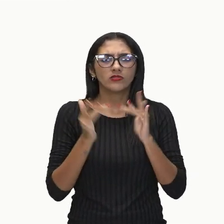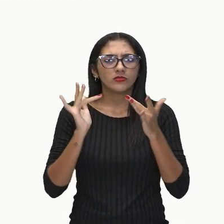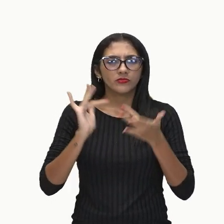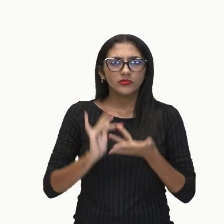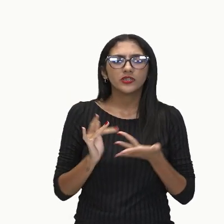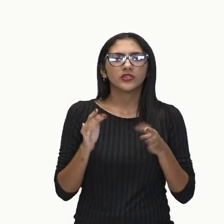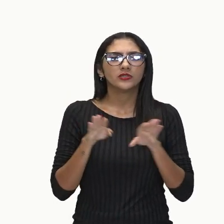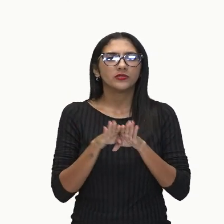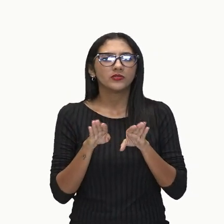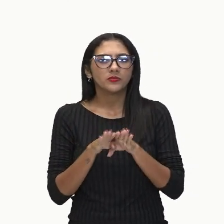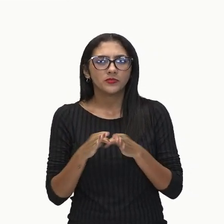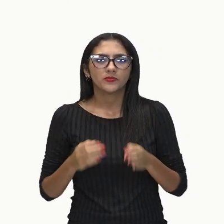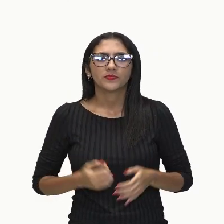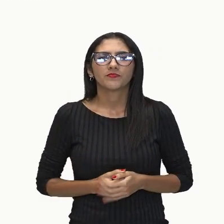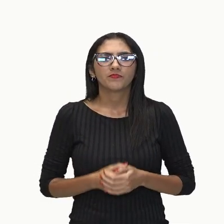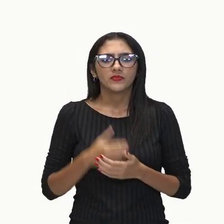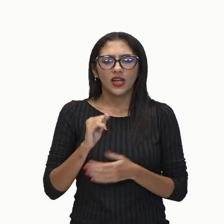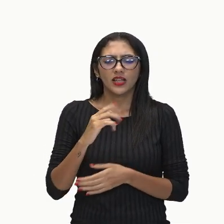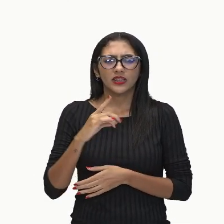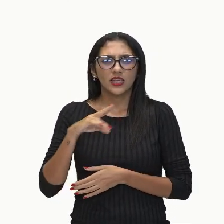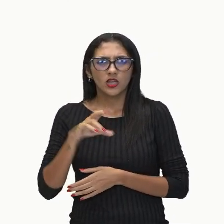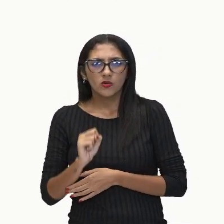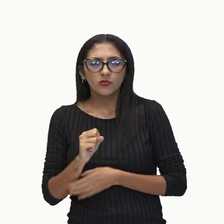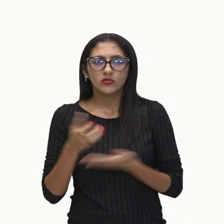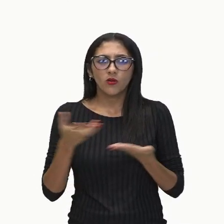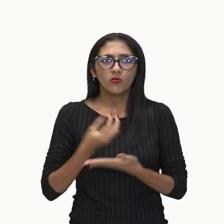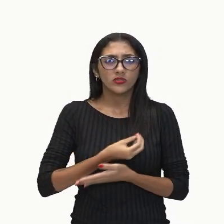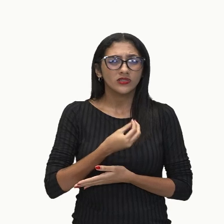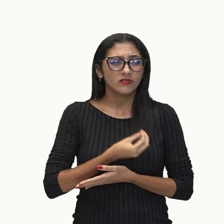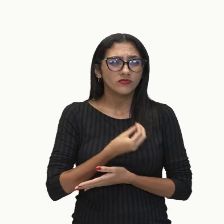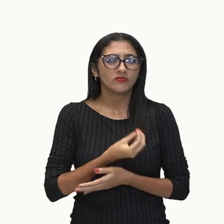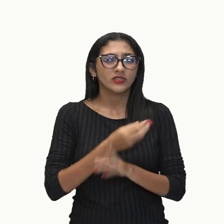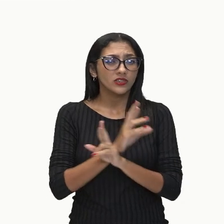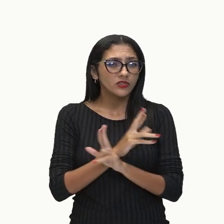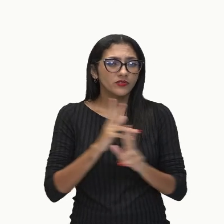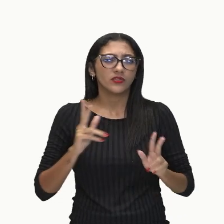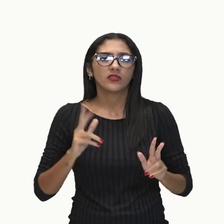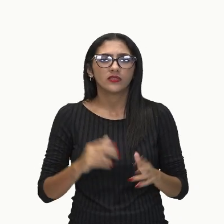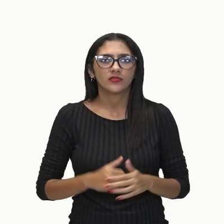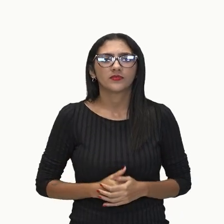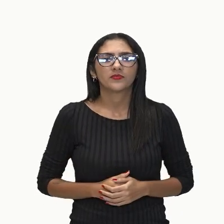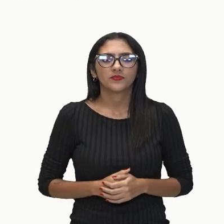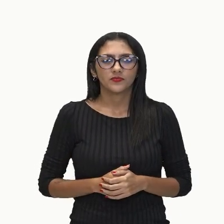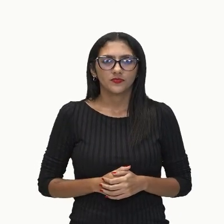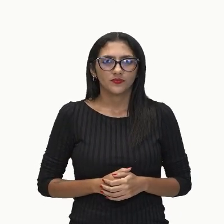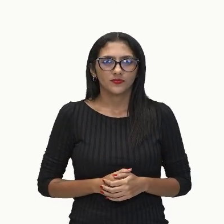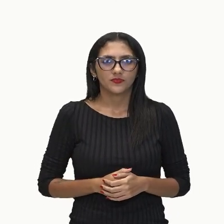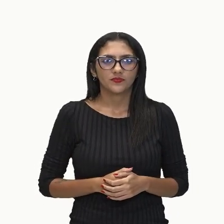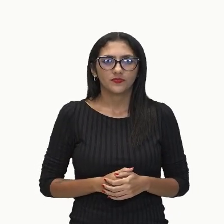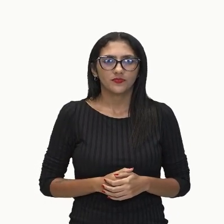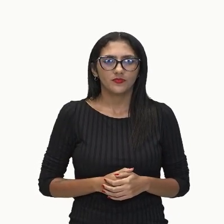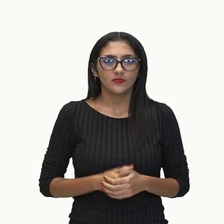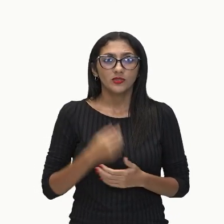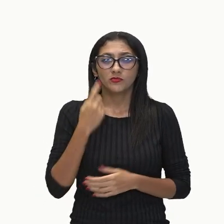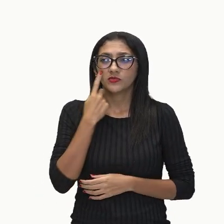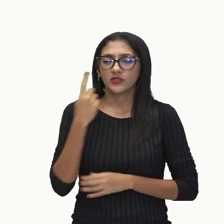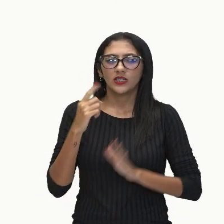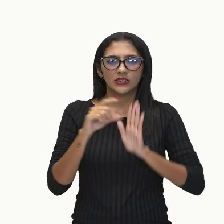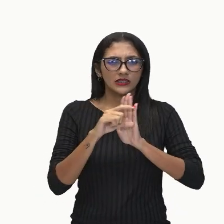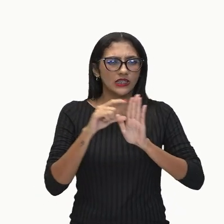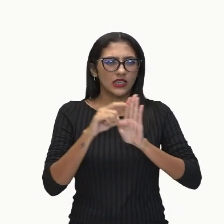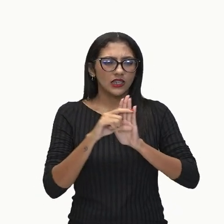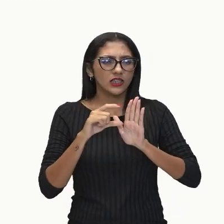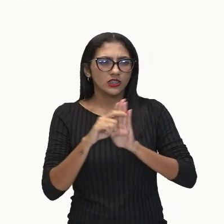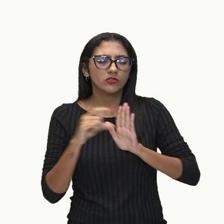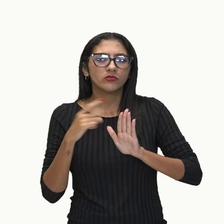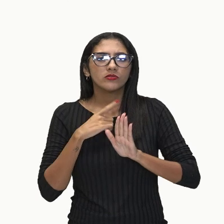juventude, adeus, que a vida eu compro à vista dos donos do mundo. Observem, nesse trecho aqui a gente tem